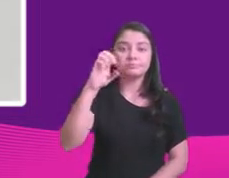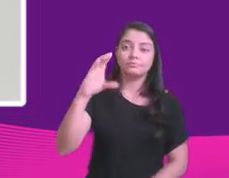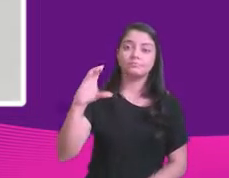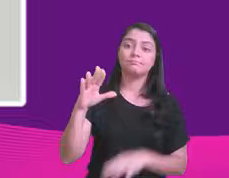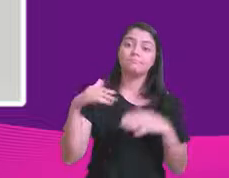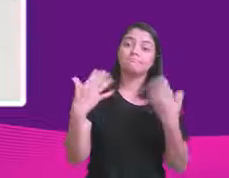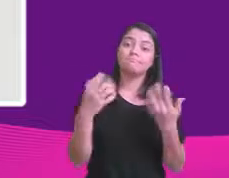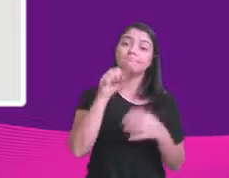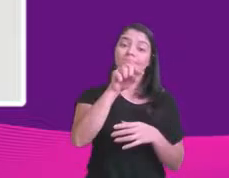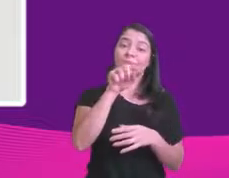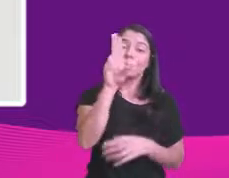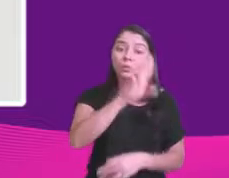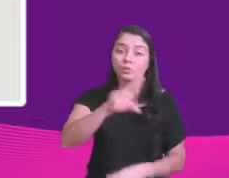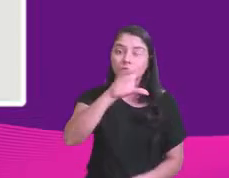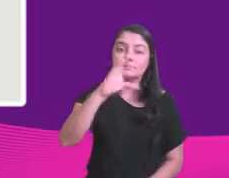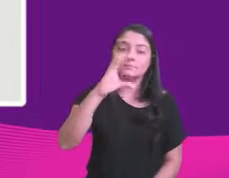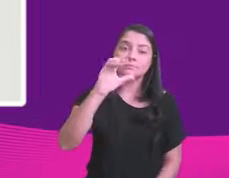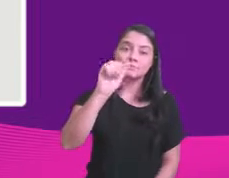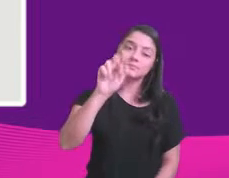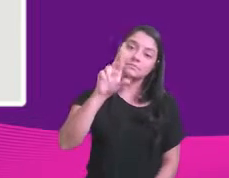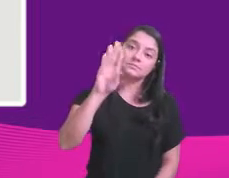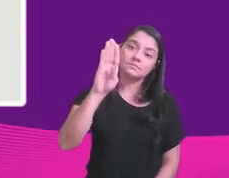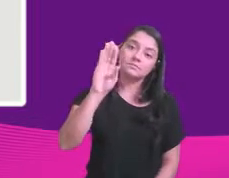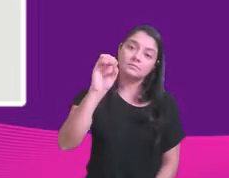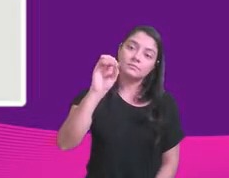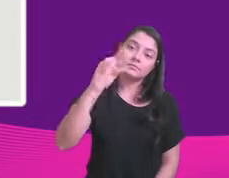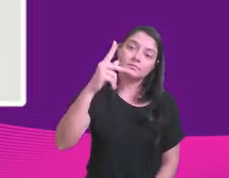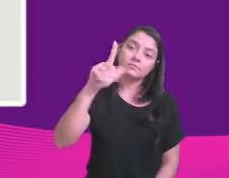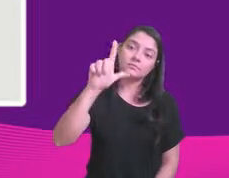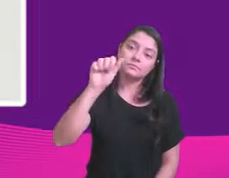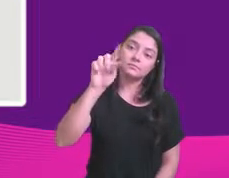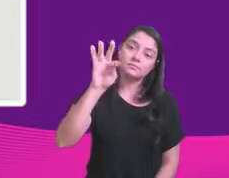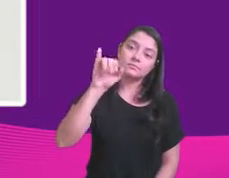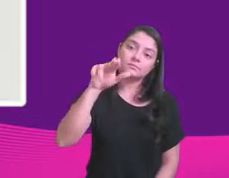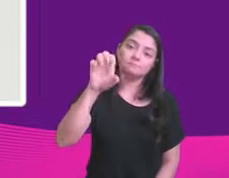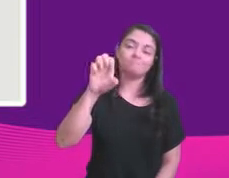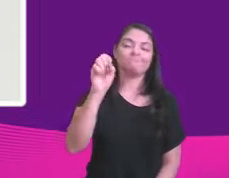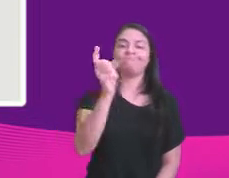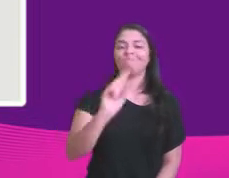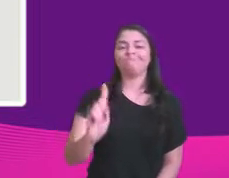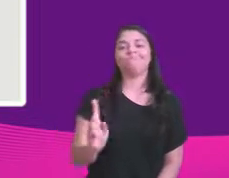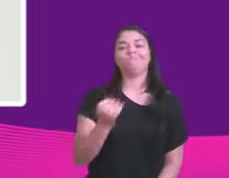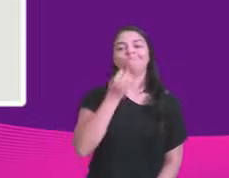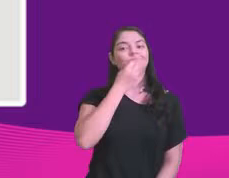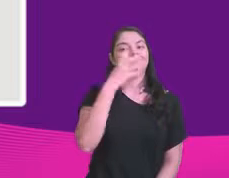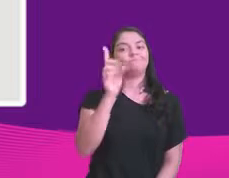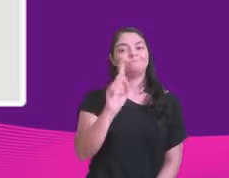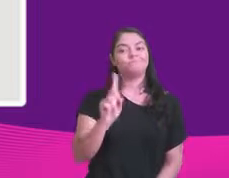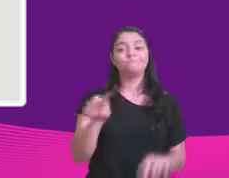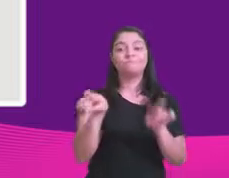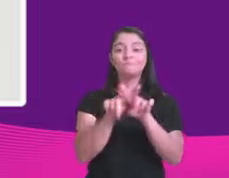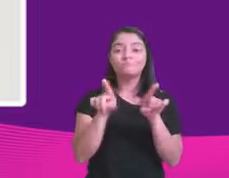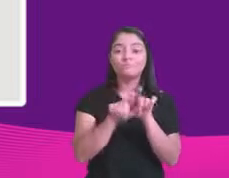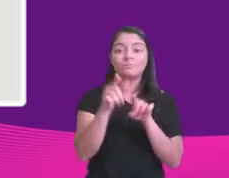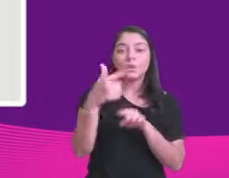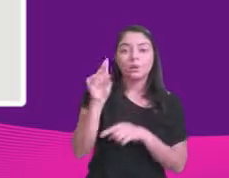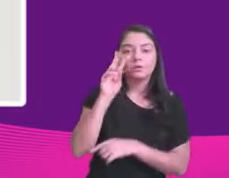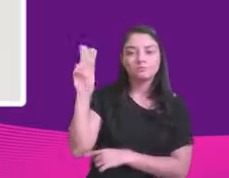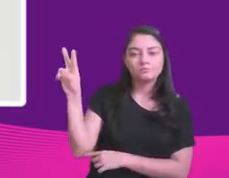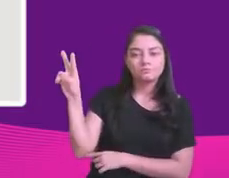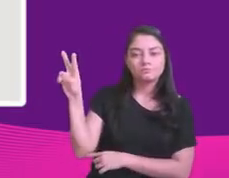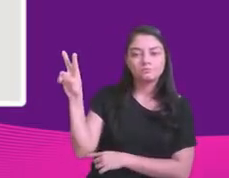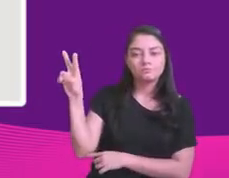o uso da carboplatina para esse meio. A outra dúvida era saber se a carcinomatose seria proibitiva ou